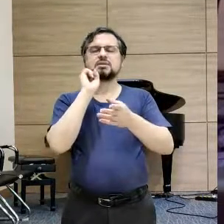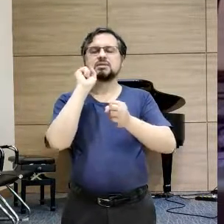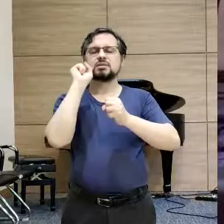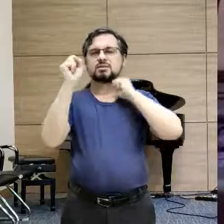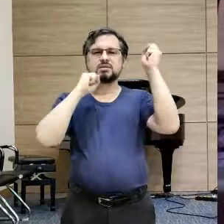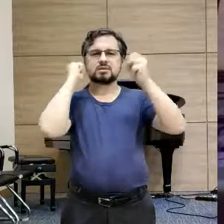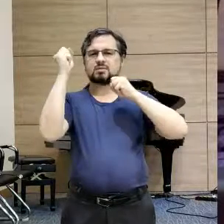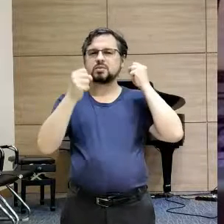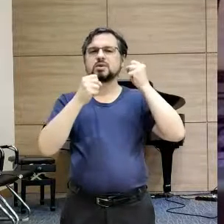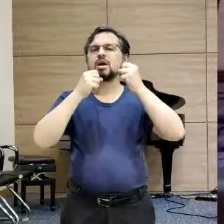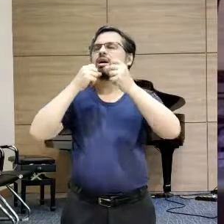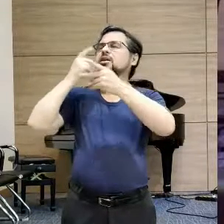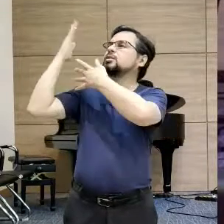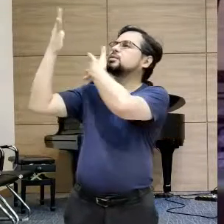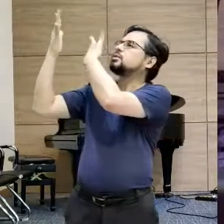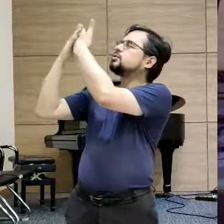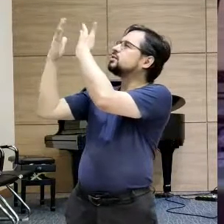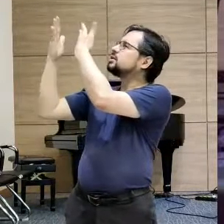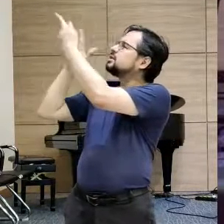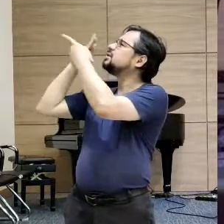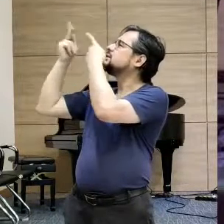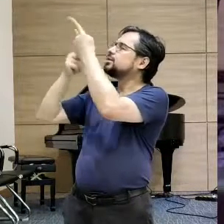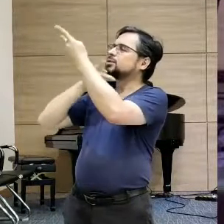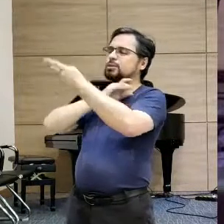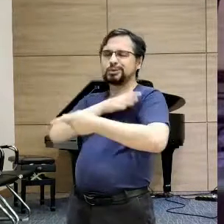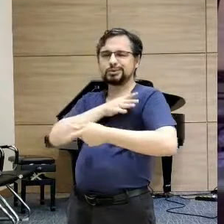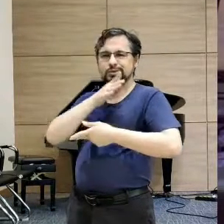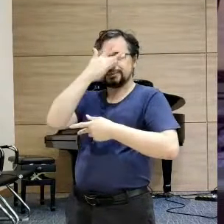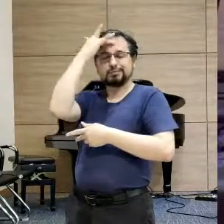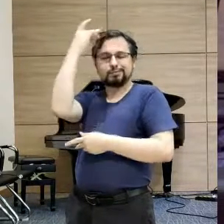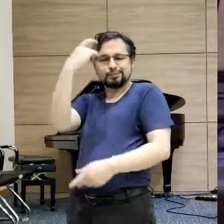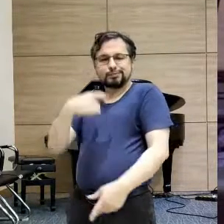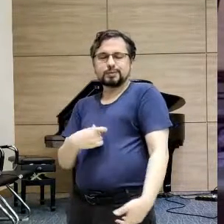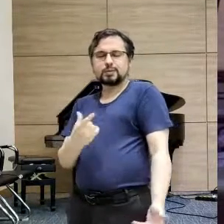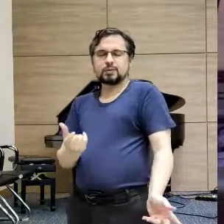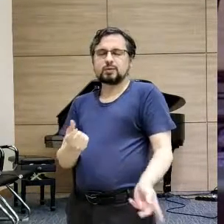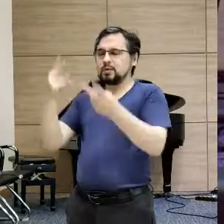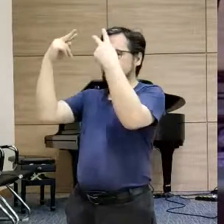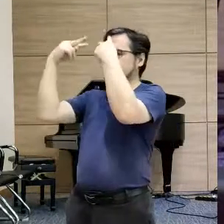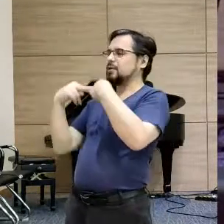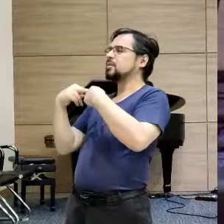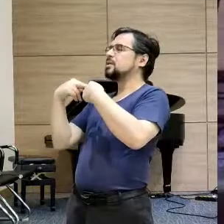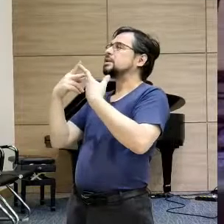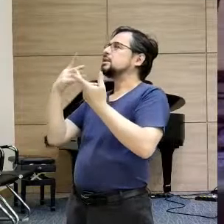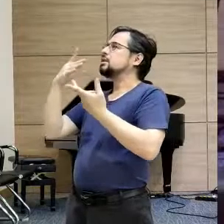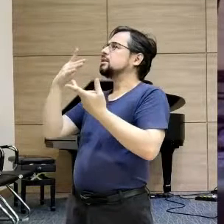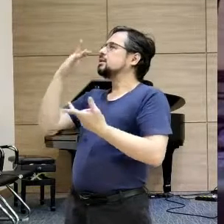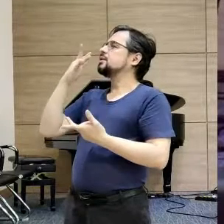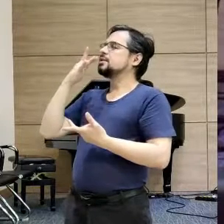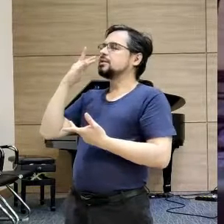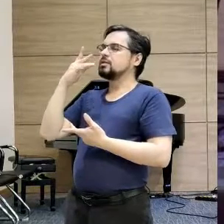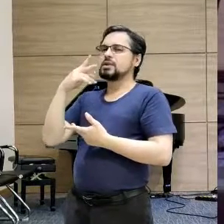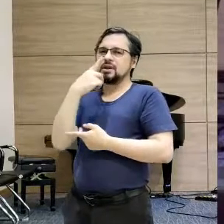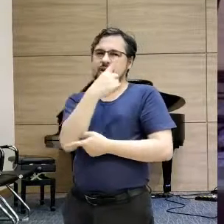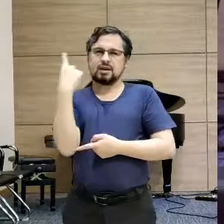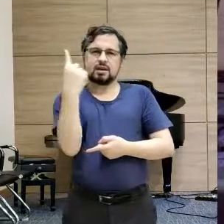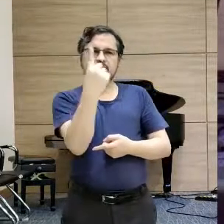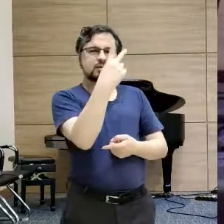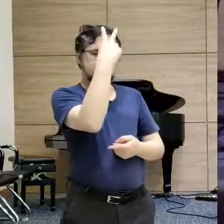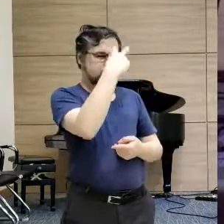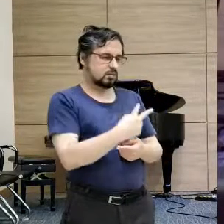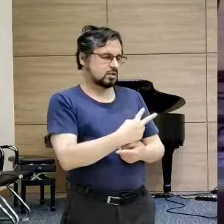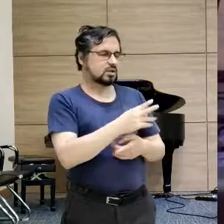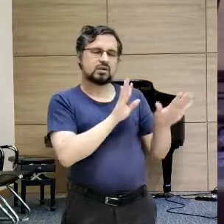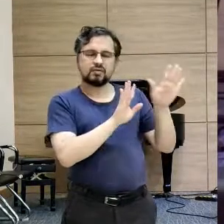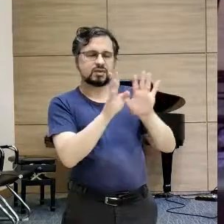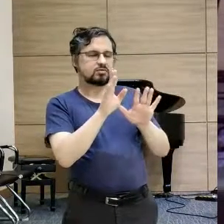do coração de um homem. E que ao fazer o check-up da nossa alma, é provável que aqui no nosso meio nós não tenhamos